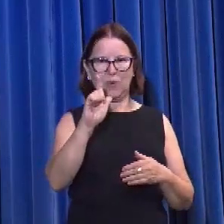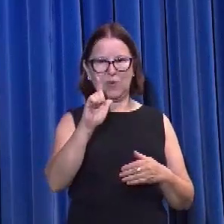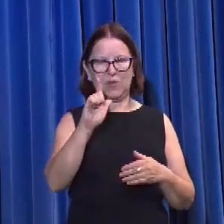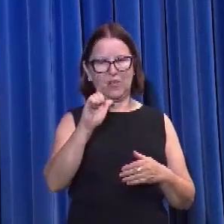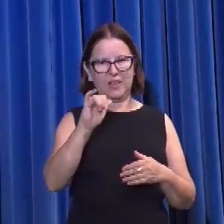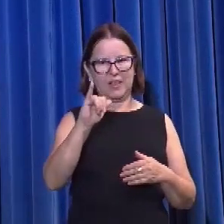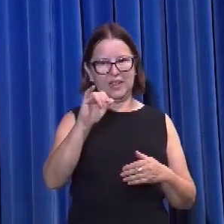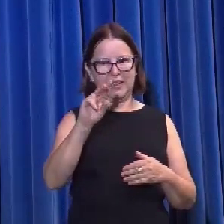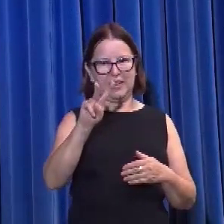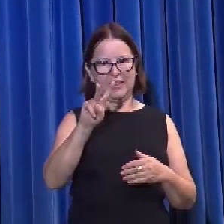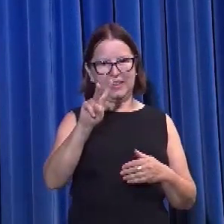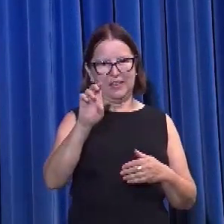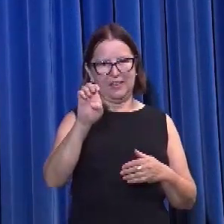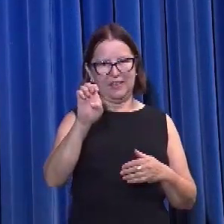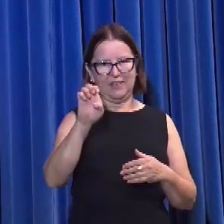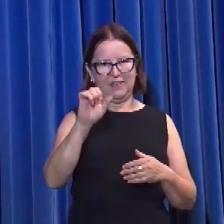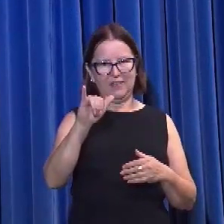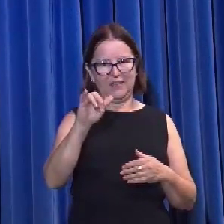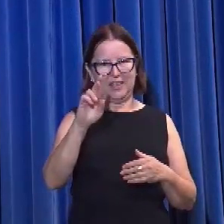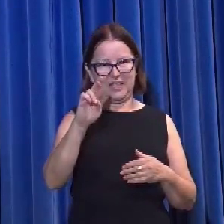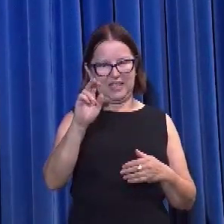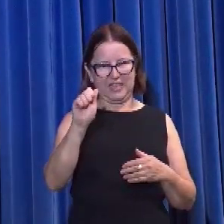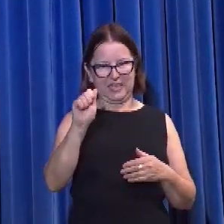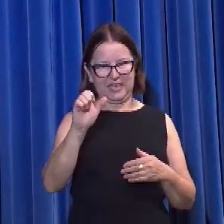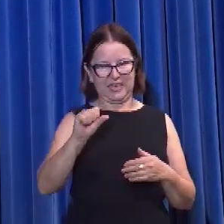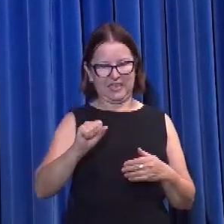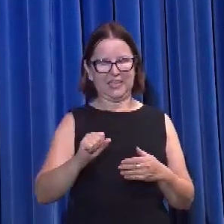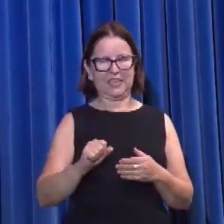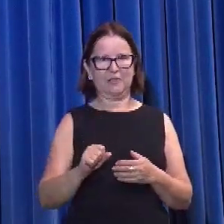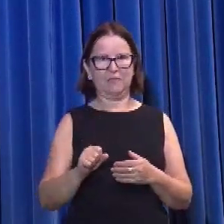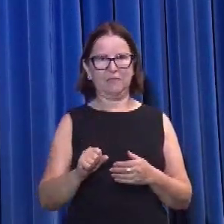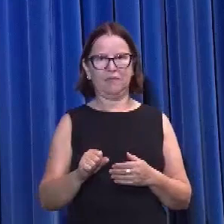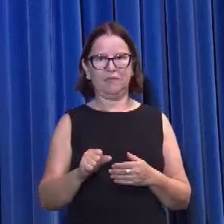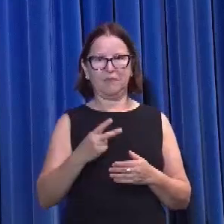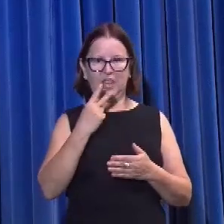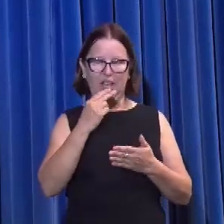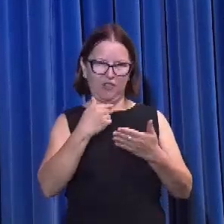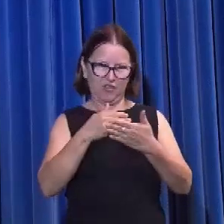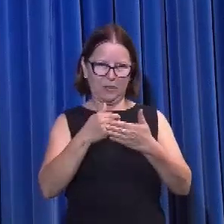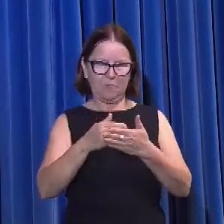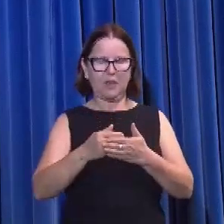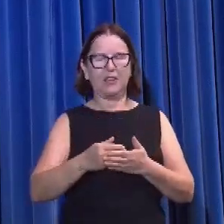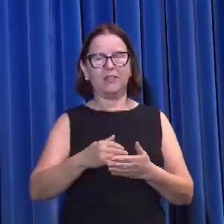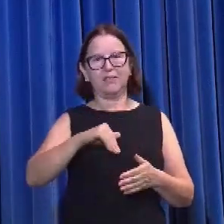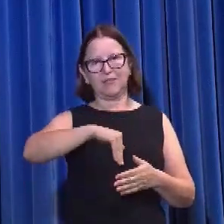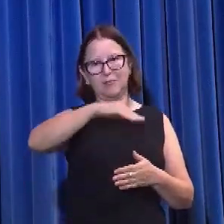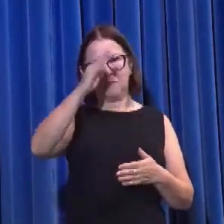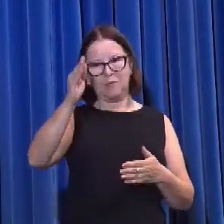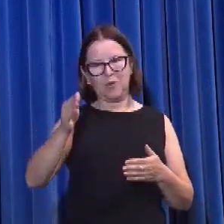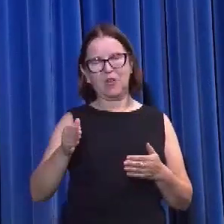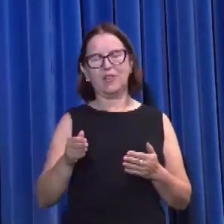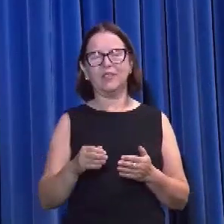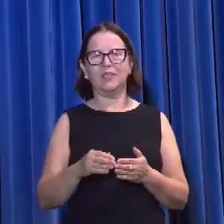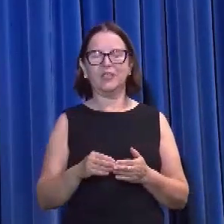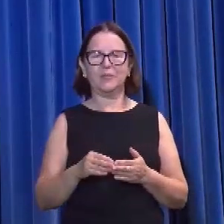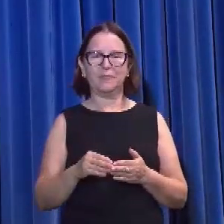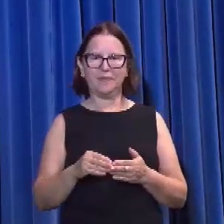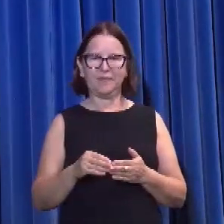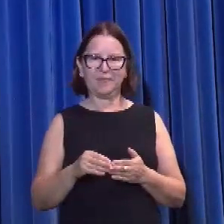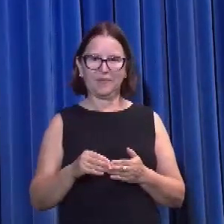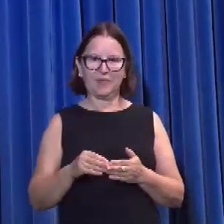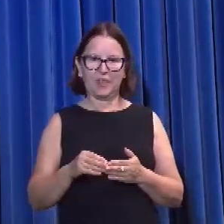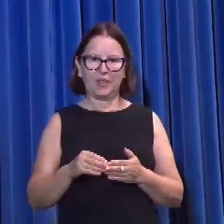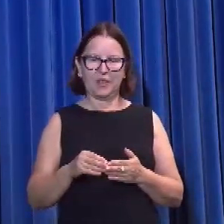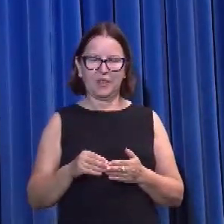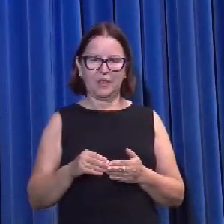caminhando e possivelmente já tivesse chegado ali bem próximo do Monte das Oliveiras. Ele está falando sobre a videira, que ele